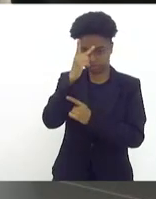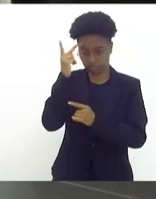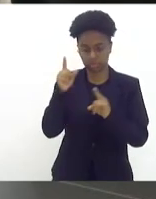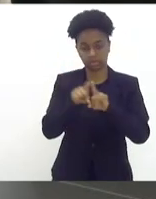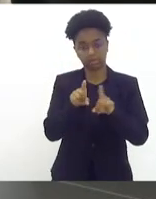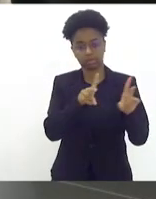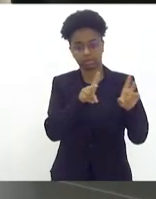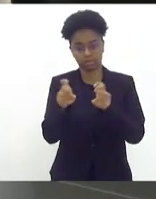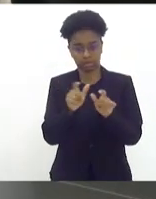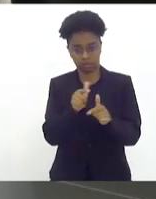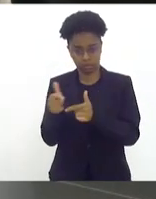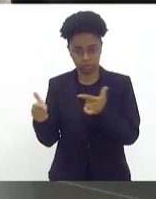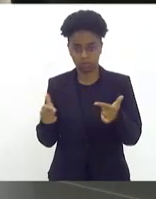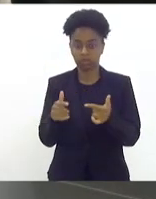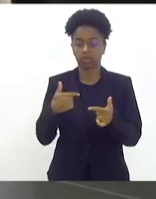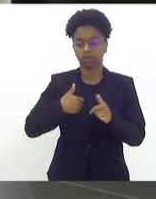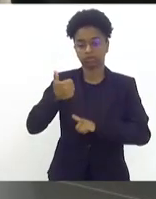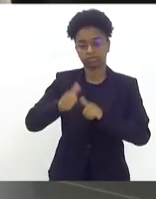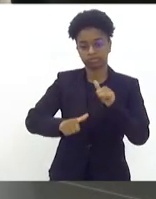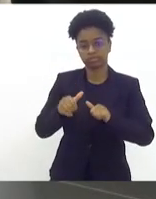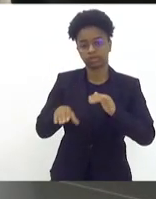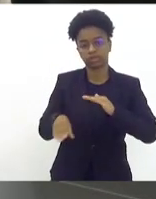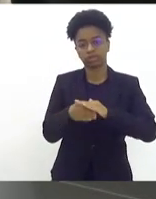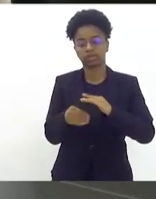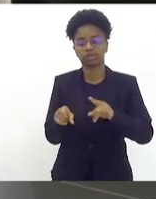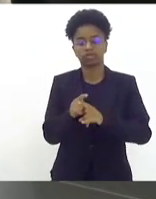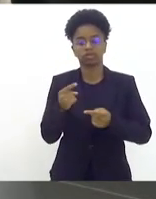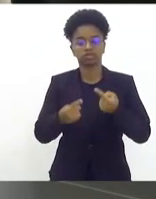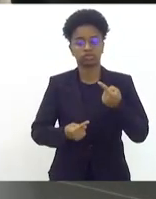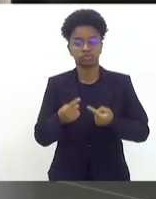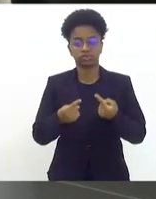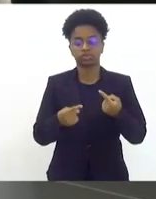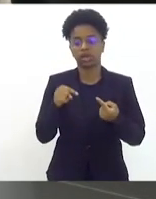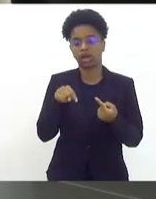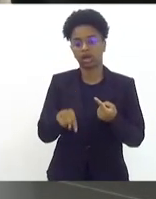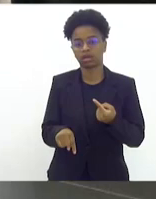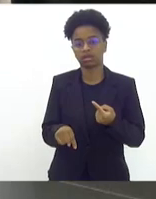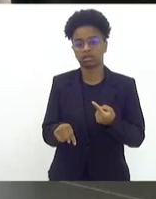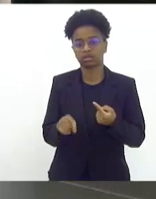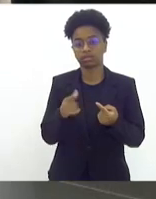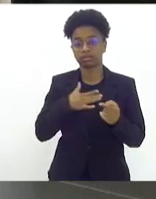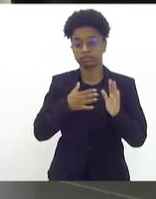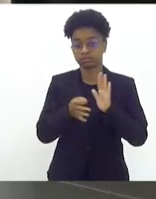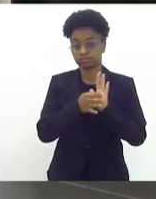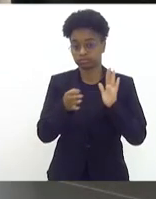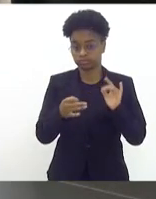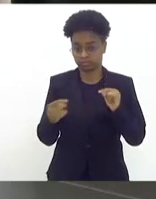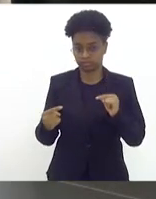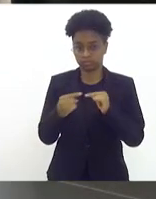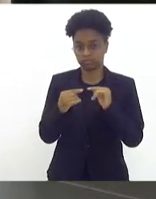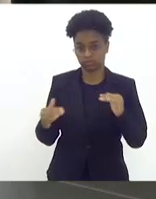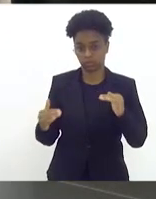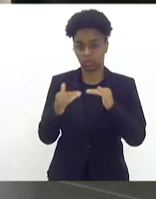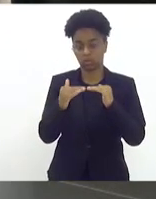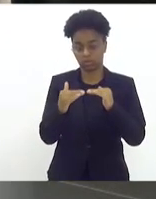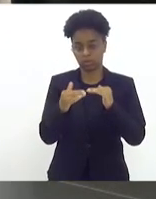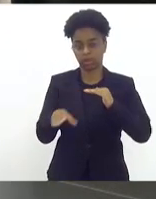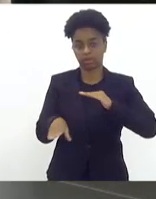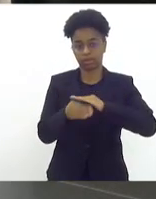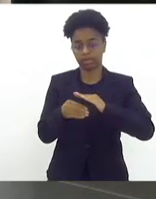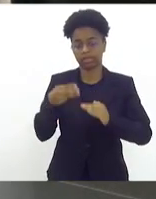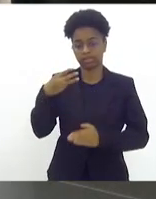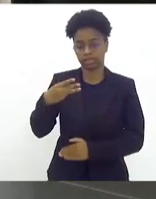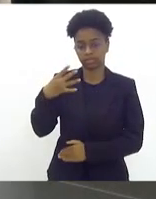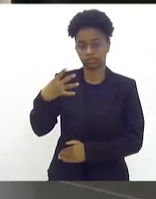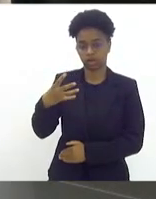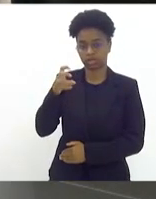Analisando as emendas e discutindo também com os autores tanto das emendas quanto o autor do projeto, meu parecer foi favorável às emendas 3,